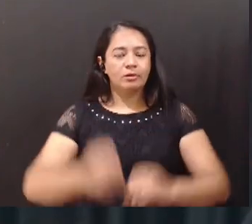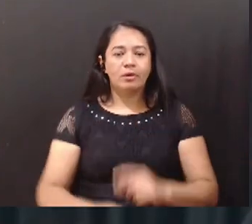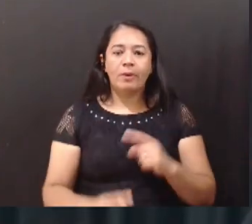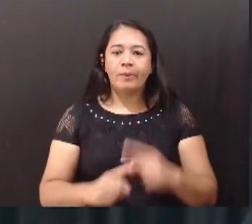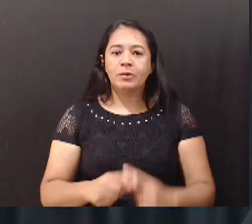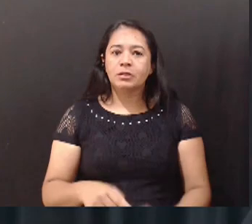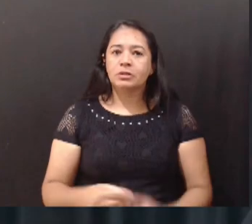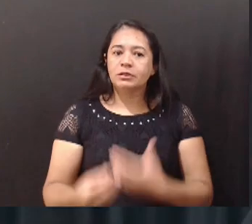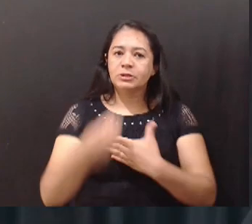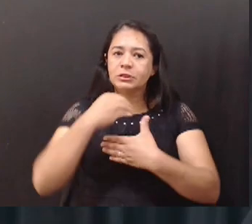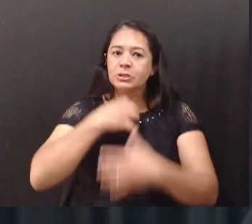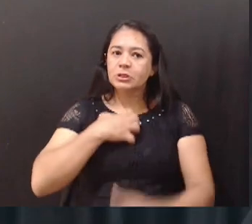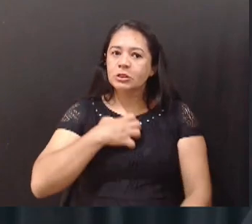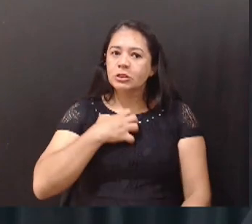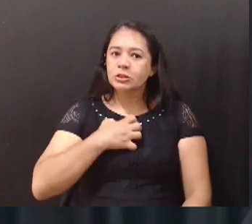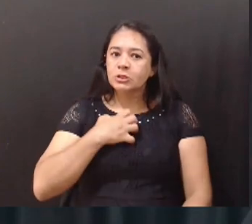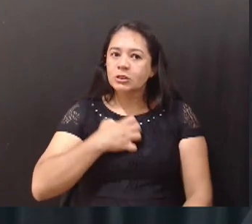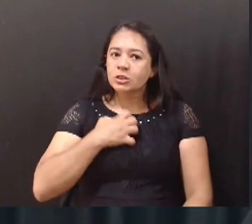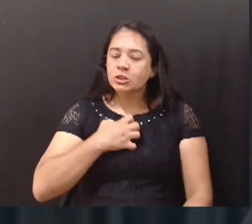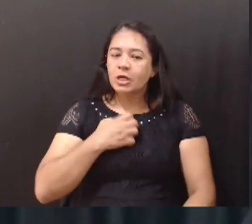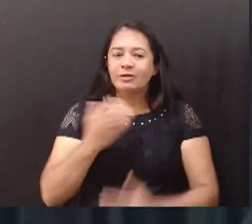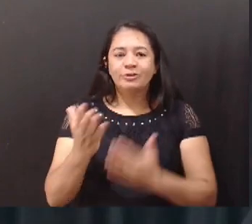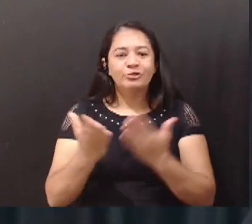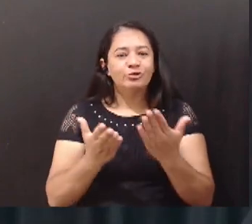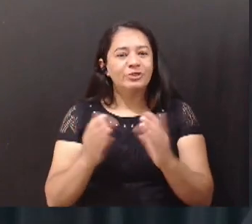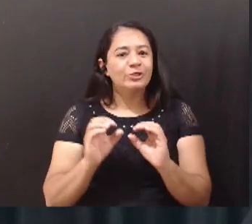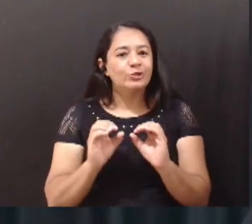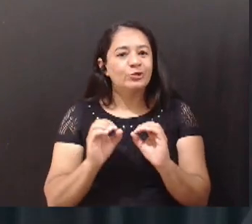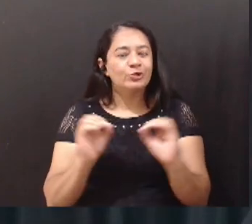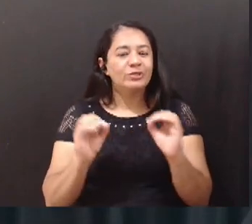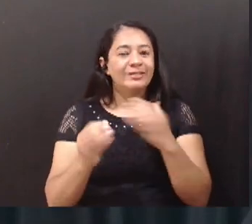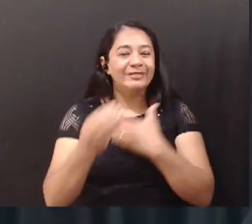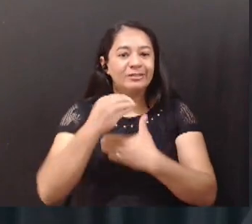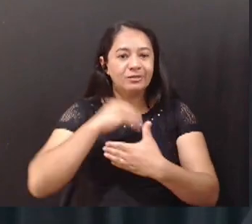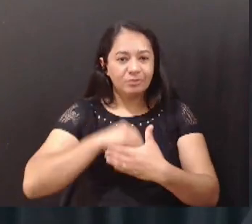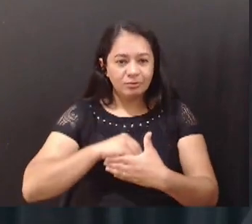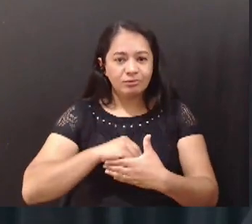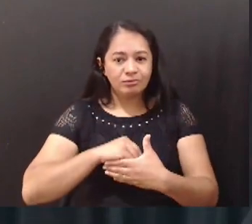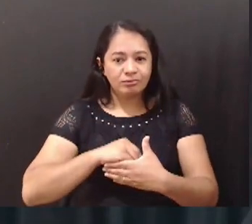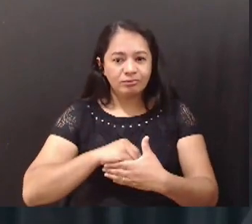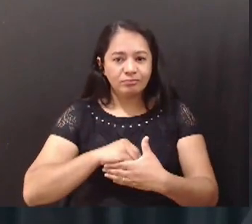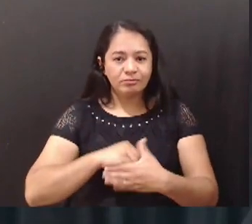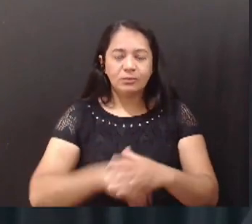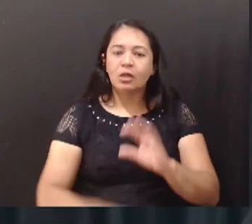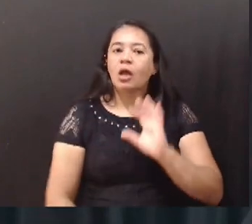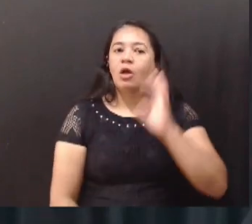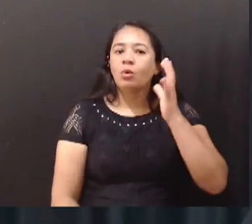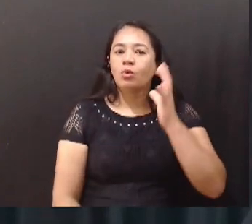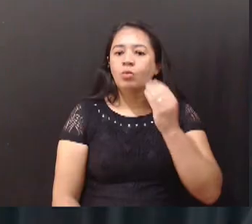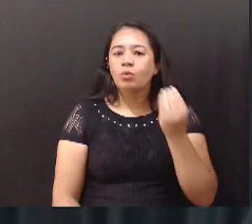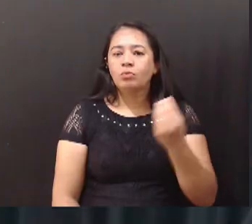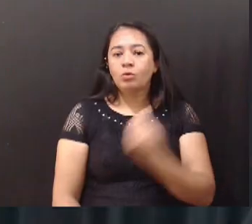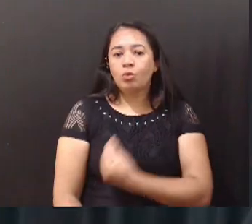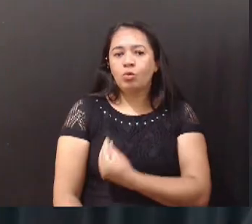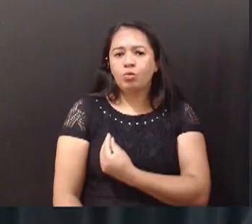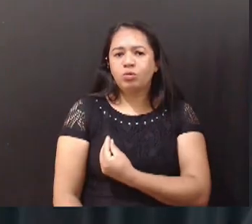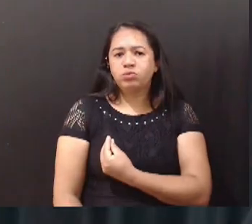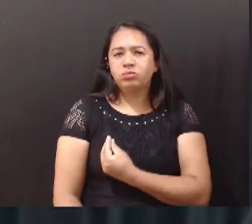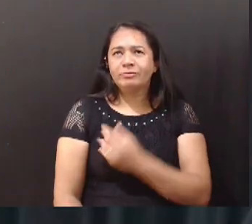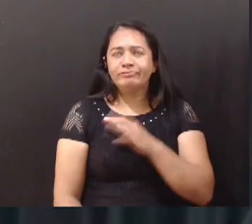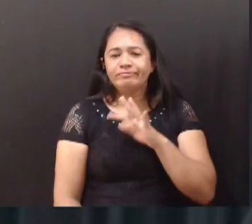não tratada, não resolvida internamente, que vem de uma vida, muito provavelmente,